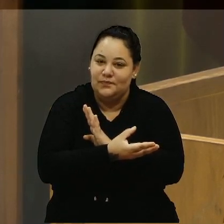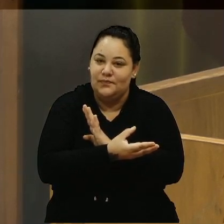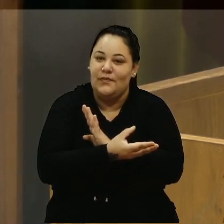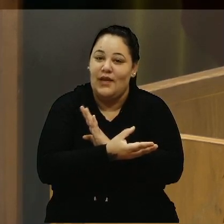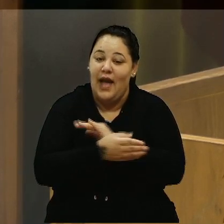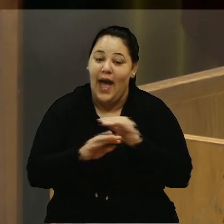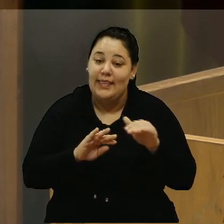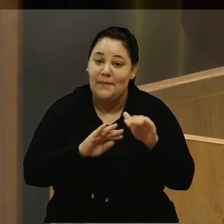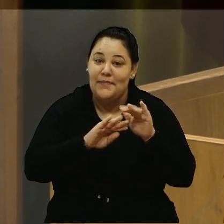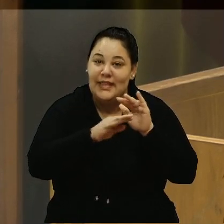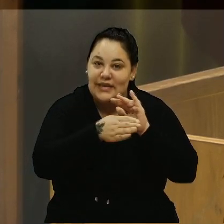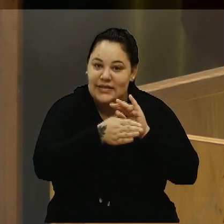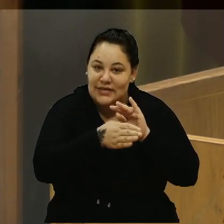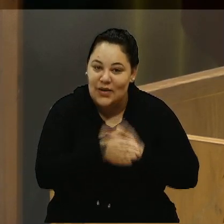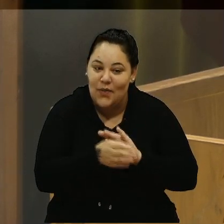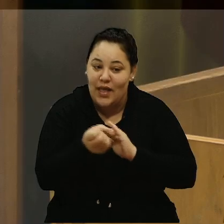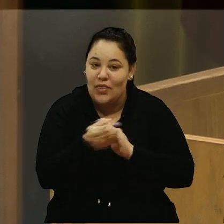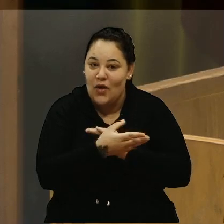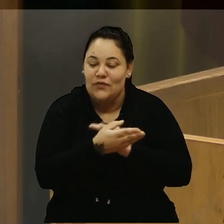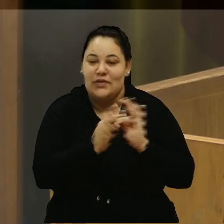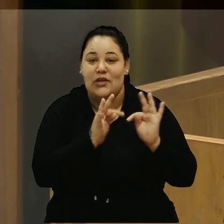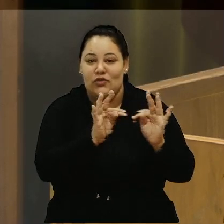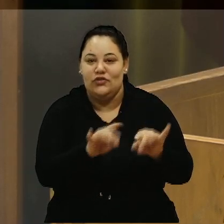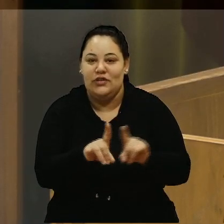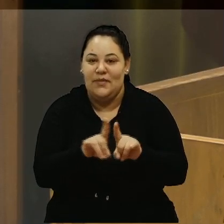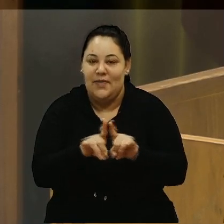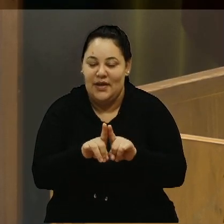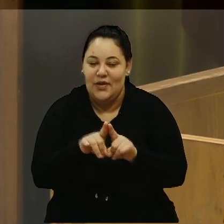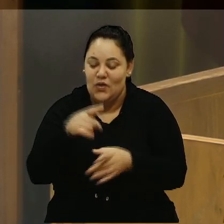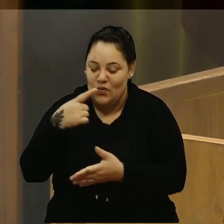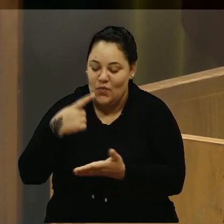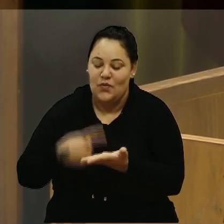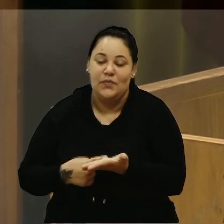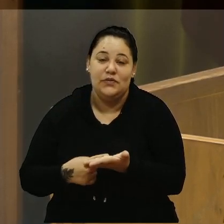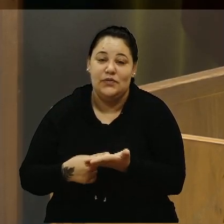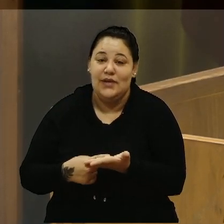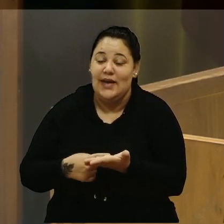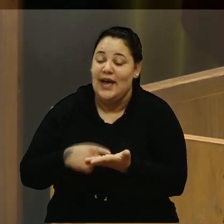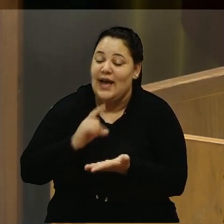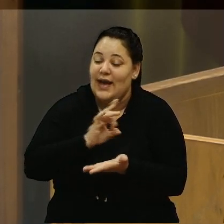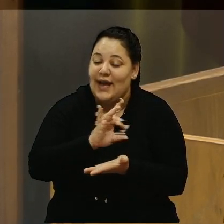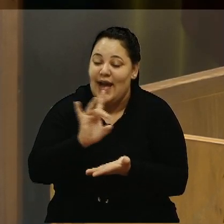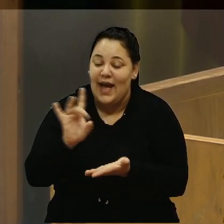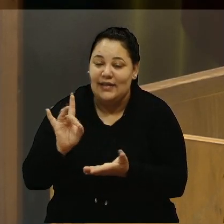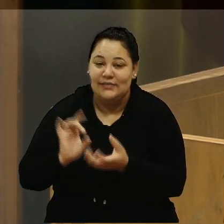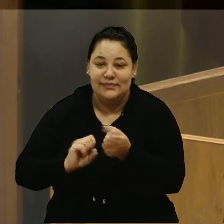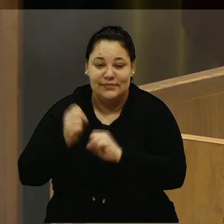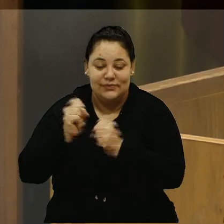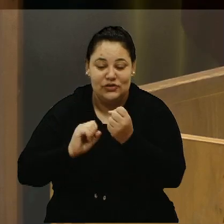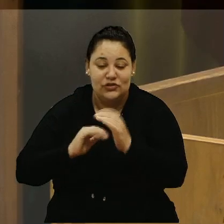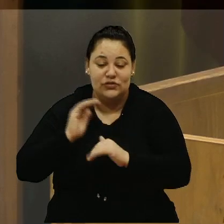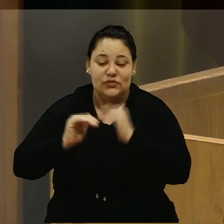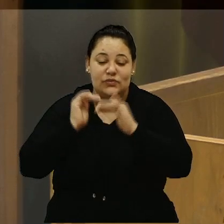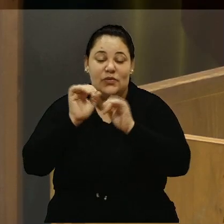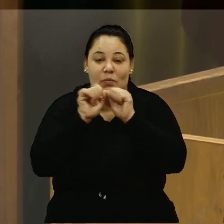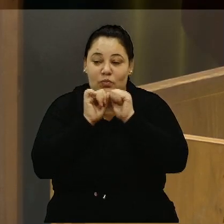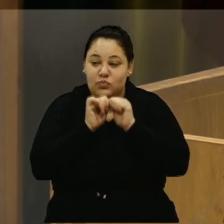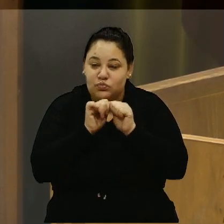resiliência e compromisso local. Cada passo dado por essa organização tem